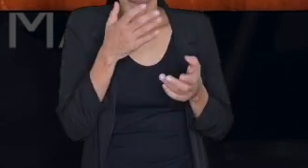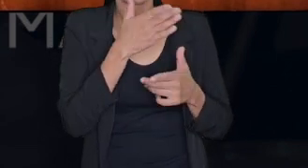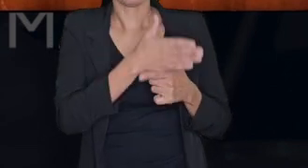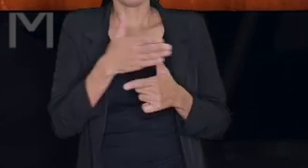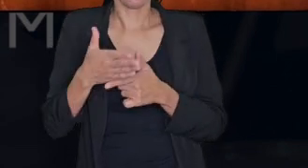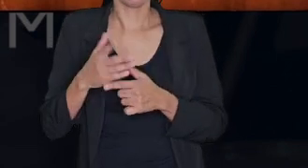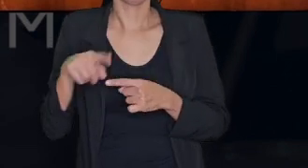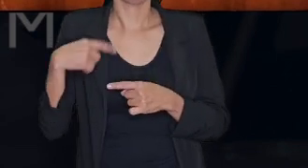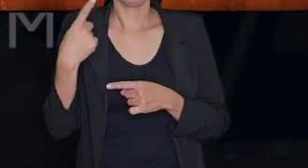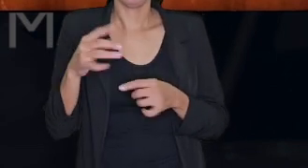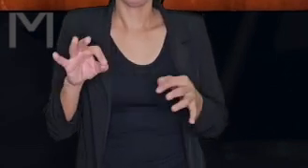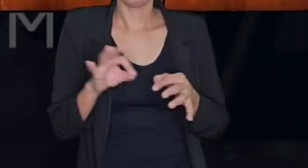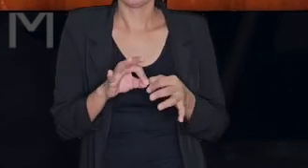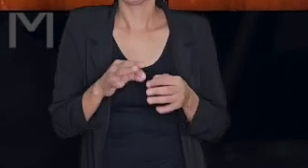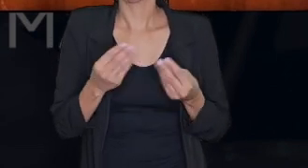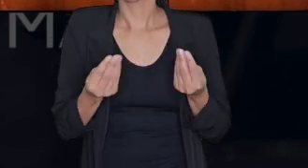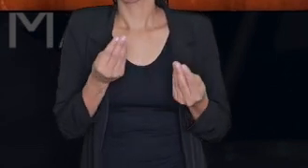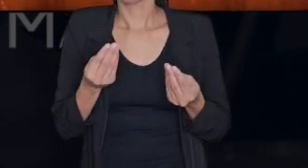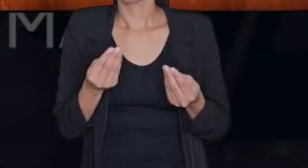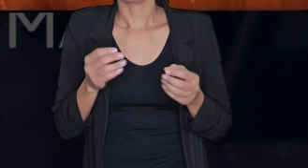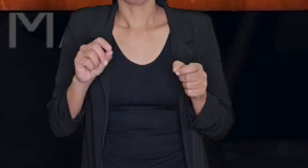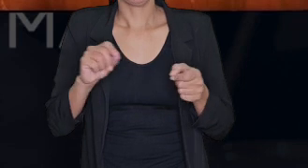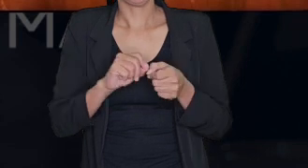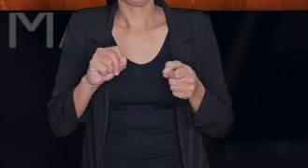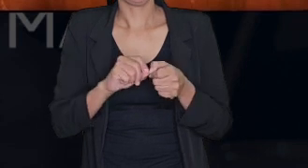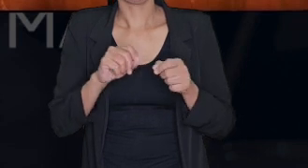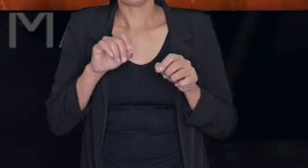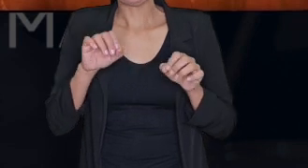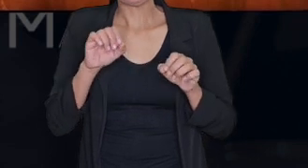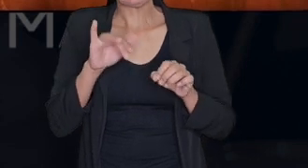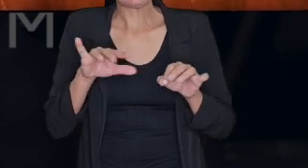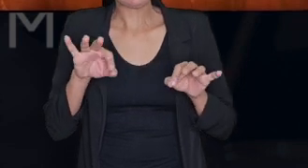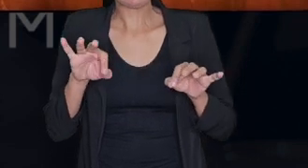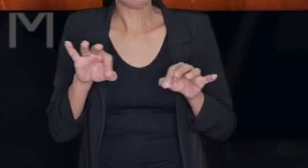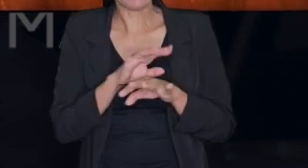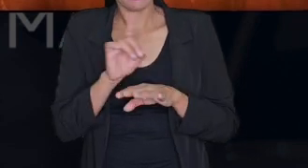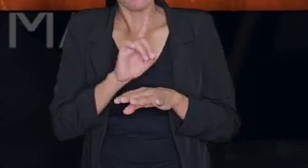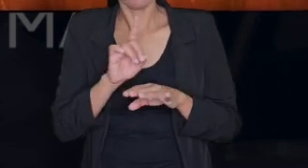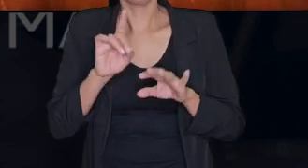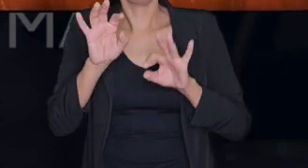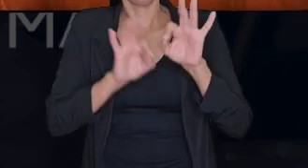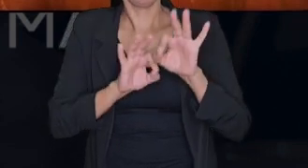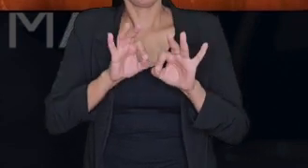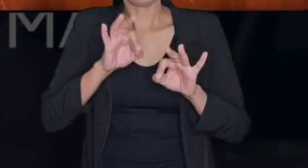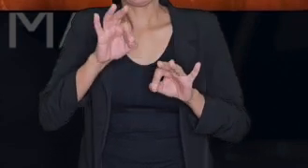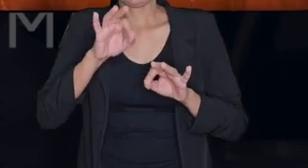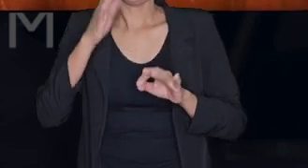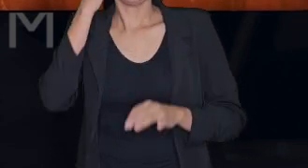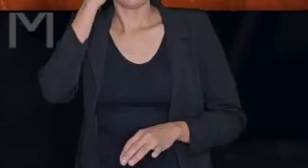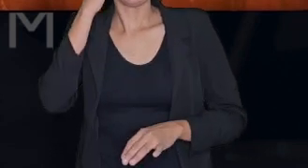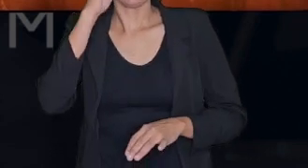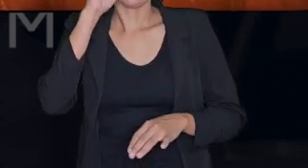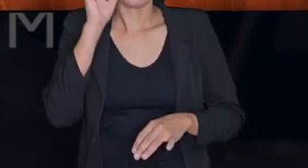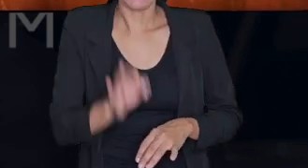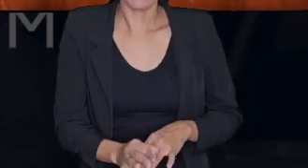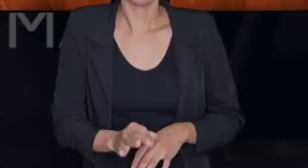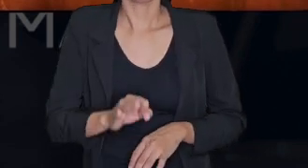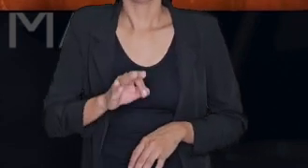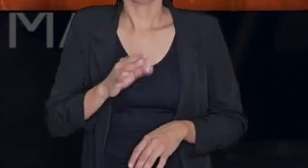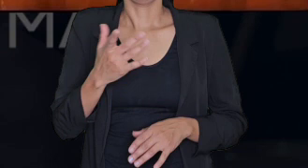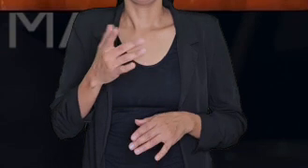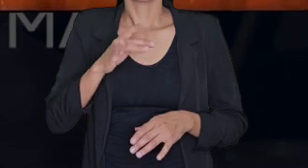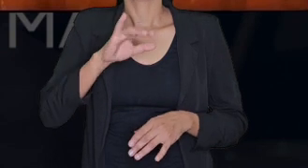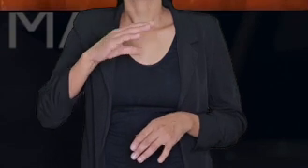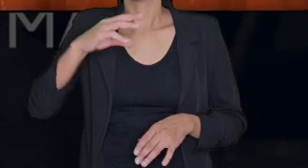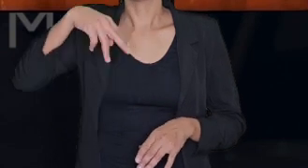gente depois poder checar a partilha. Não fosse isso, e a gente sabe que isso aqui é o correto,